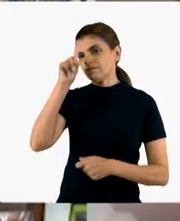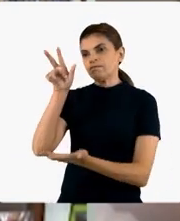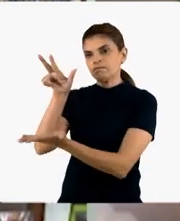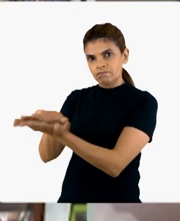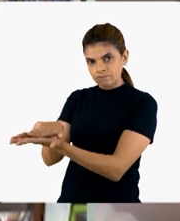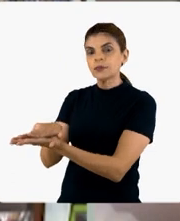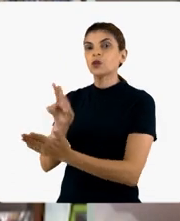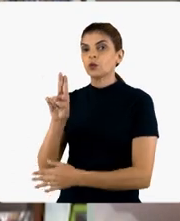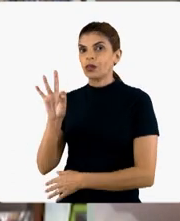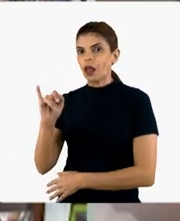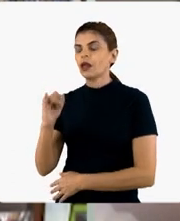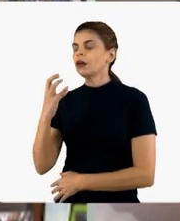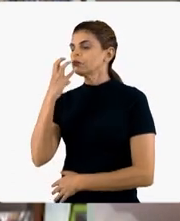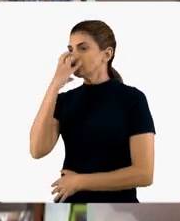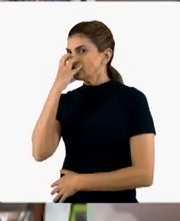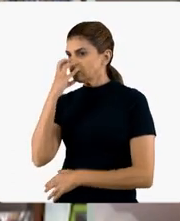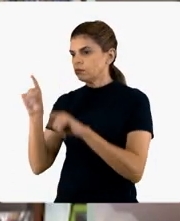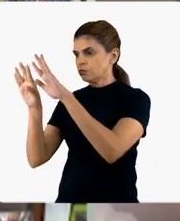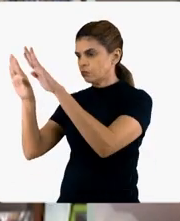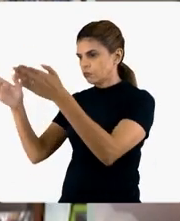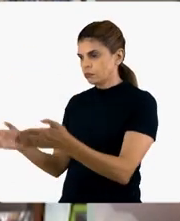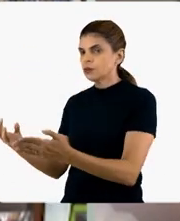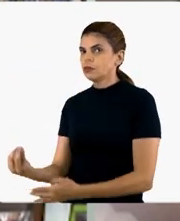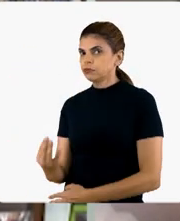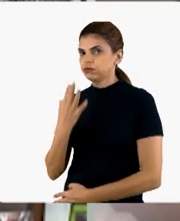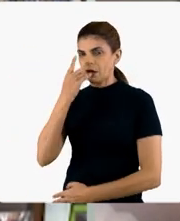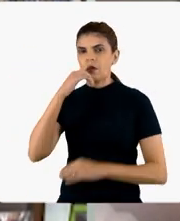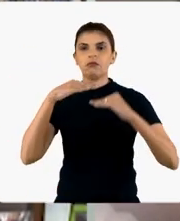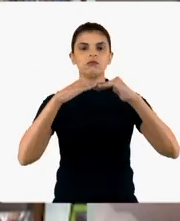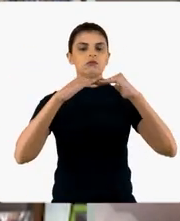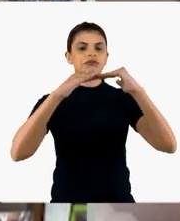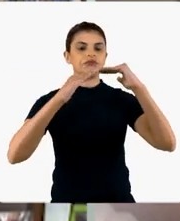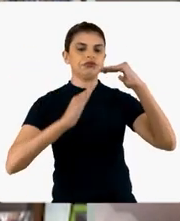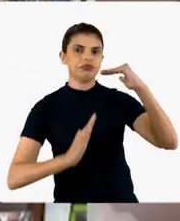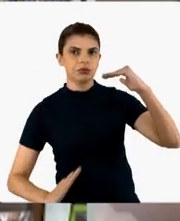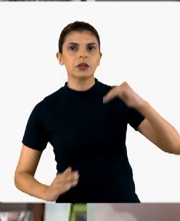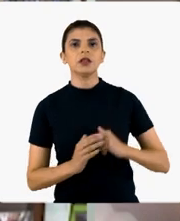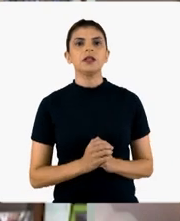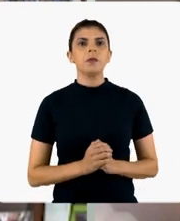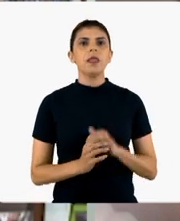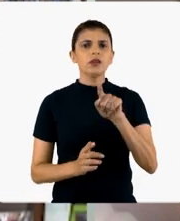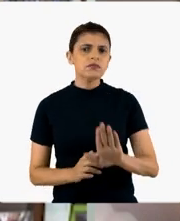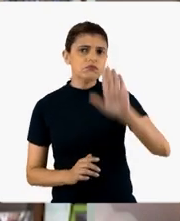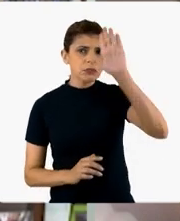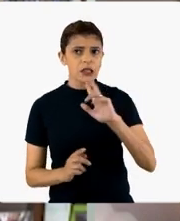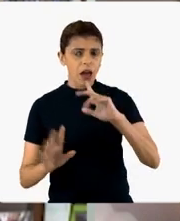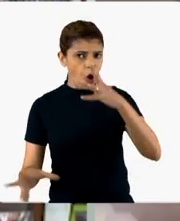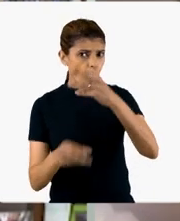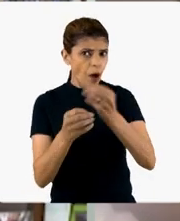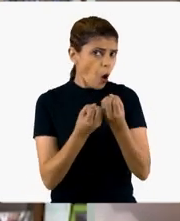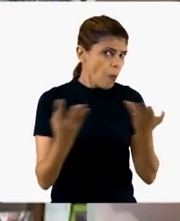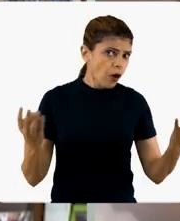vão para a ventilação, aí a gente acaba observando um pouco essa queda na complacência. Marcelo, você está